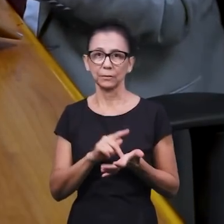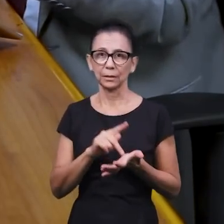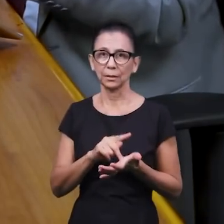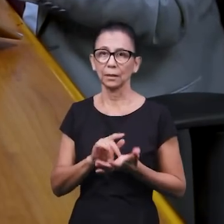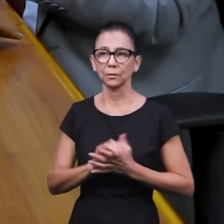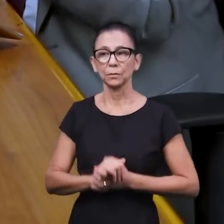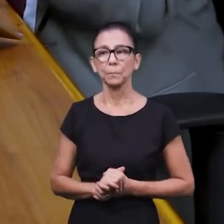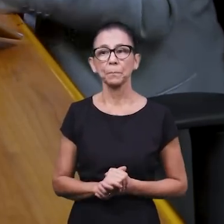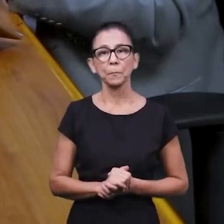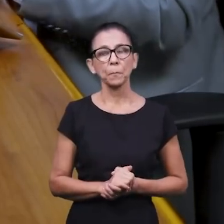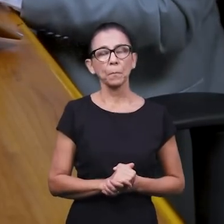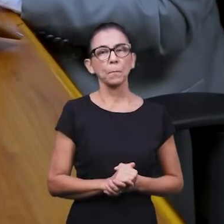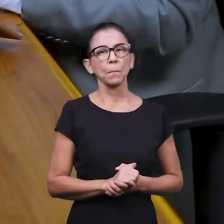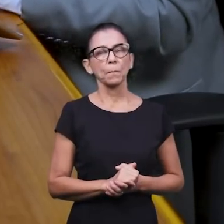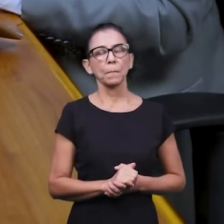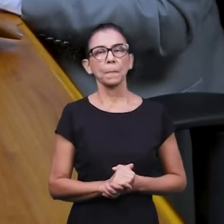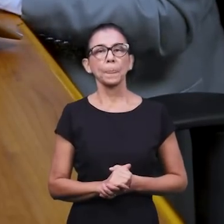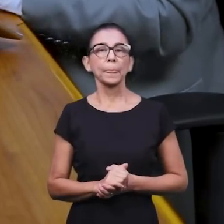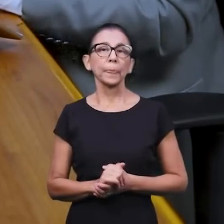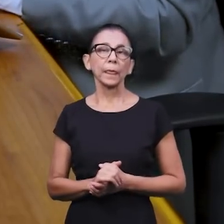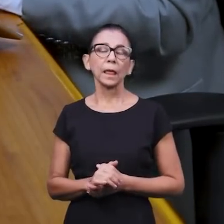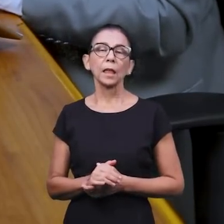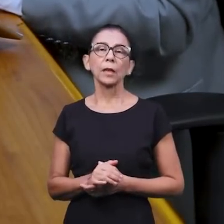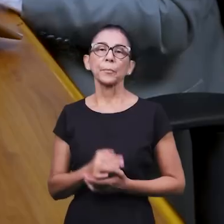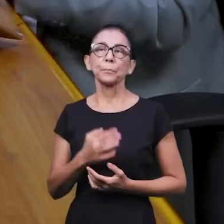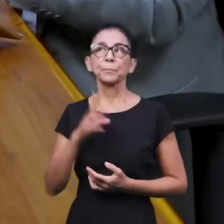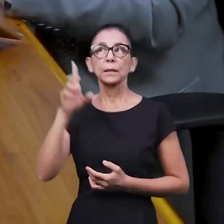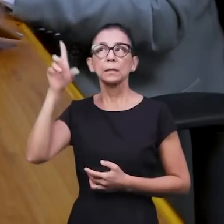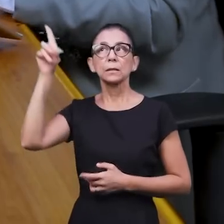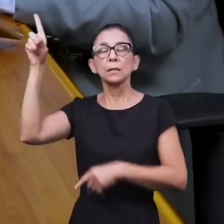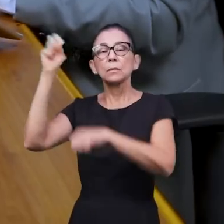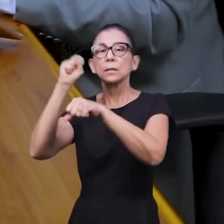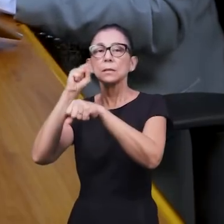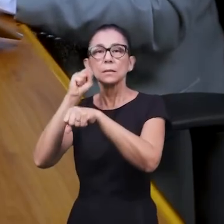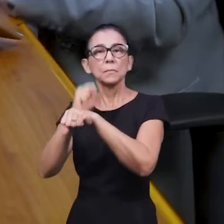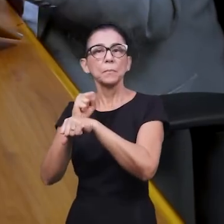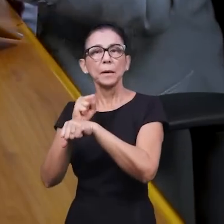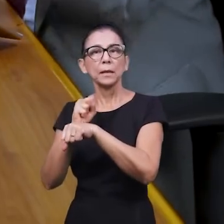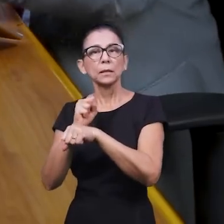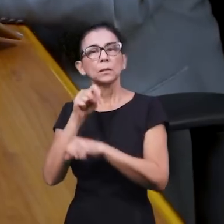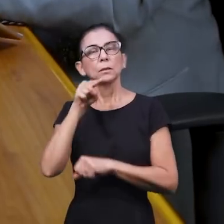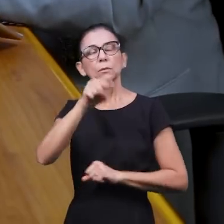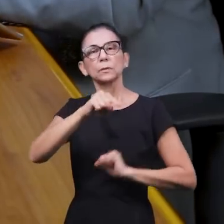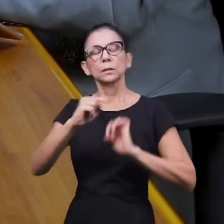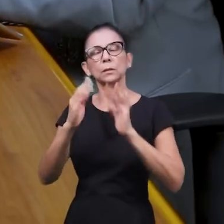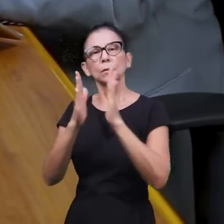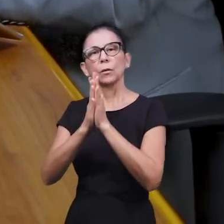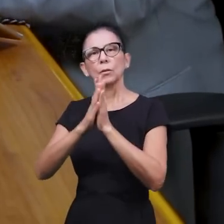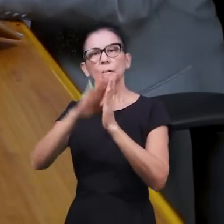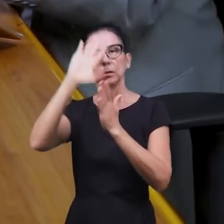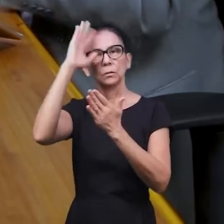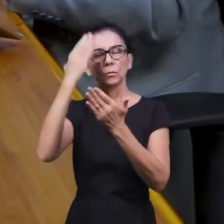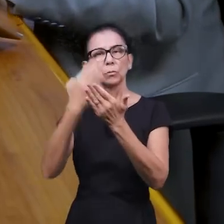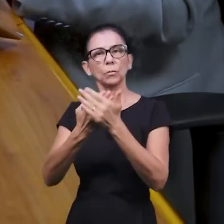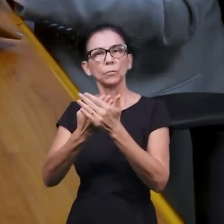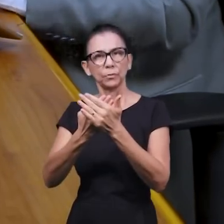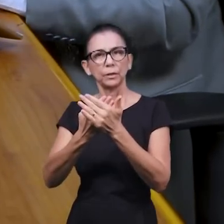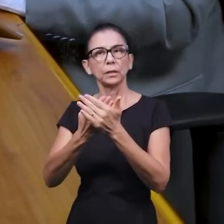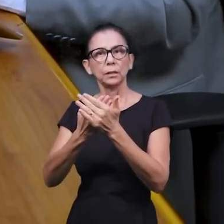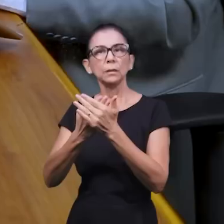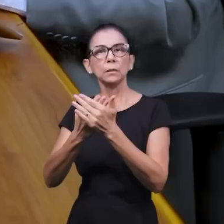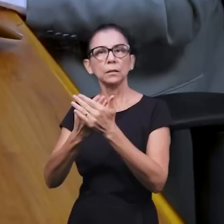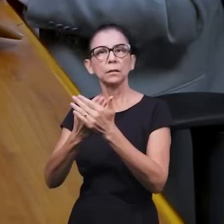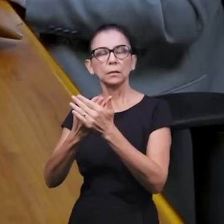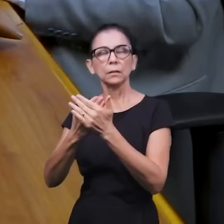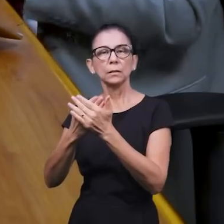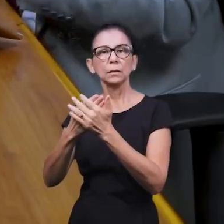não recebem uma bênção porque o Senhor está esperando que elas orem, que elas peçam, que elas confiem nele para viverem a experiência,